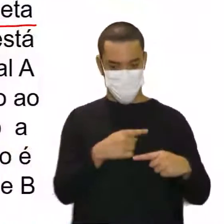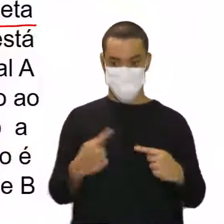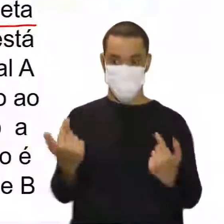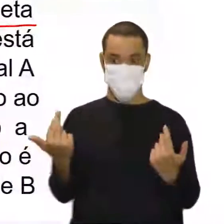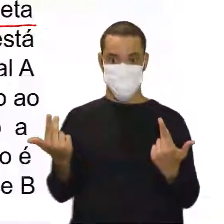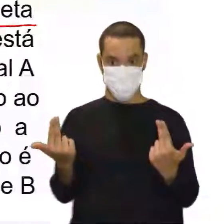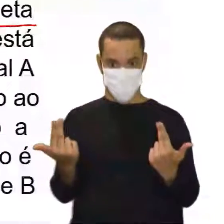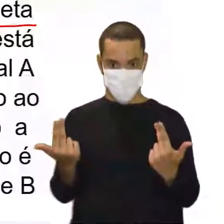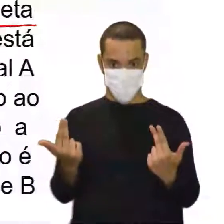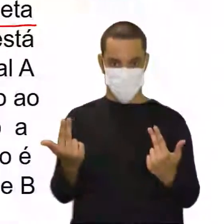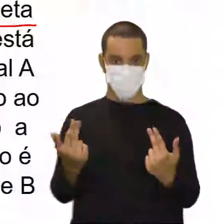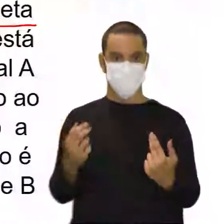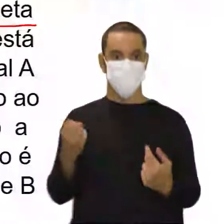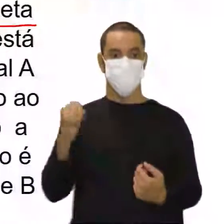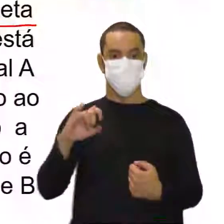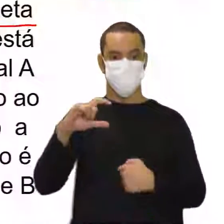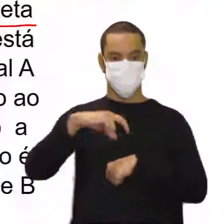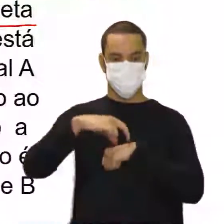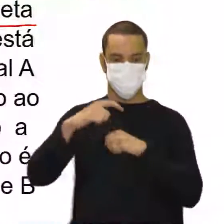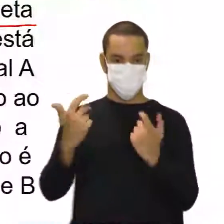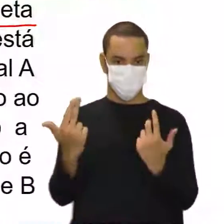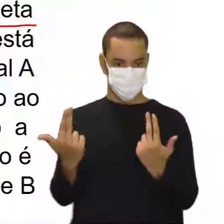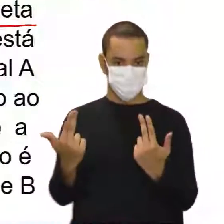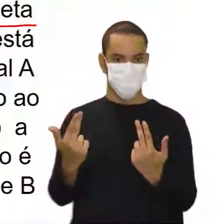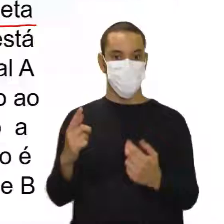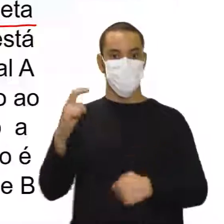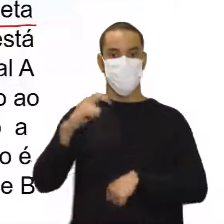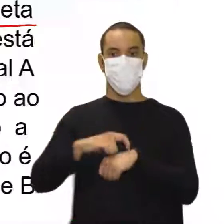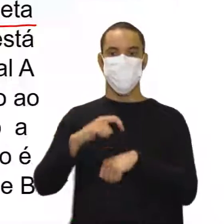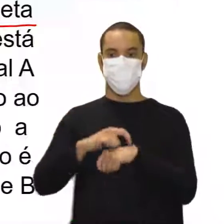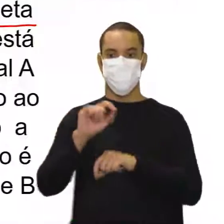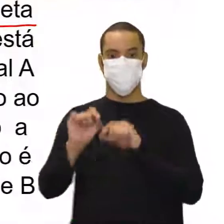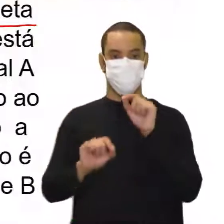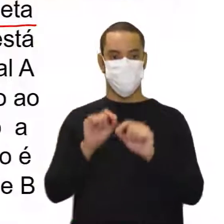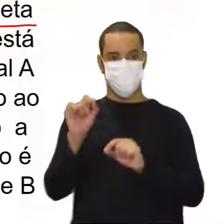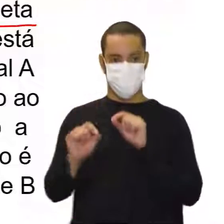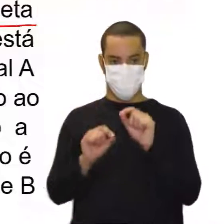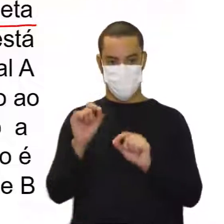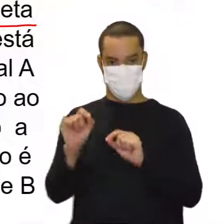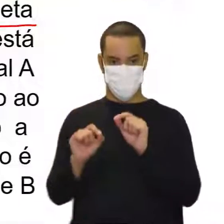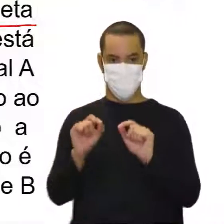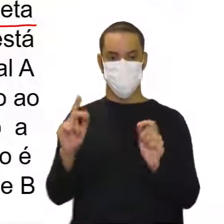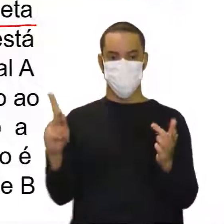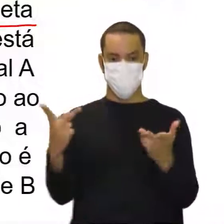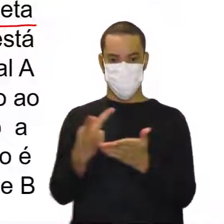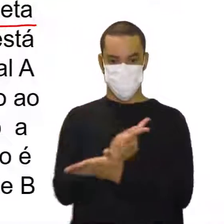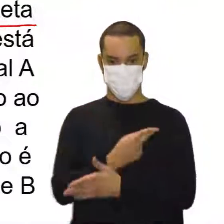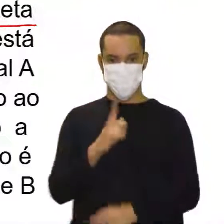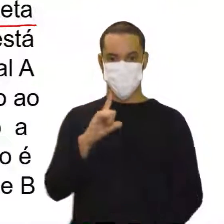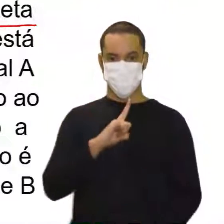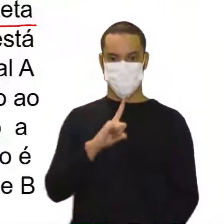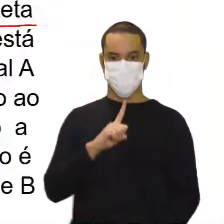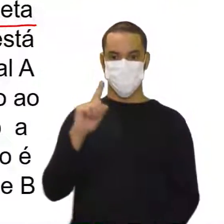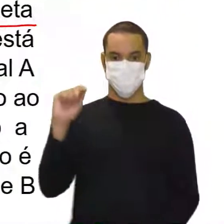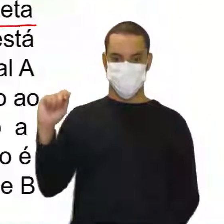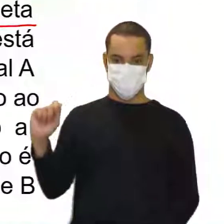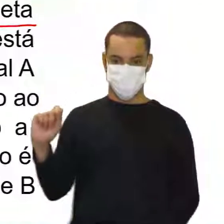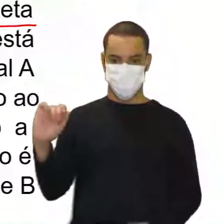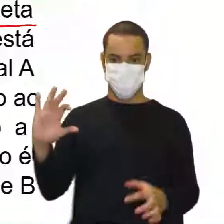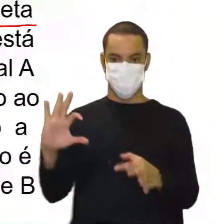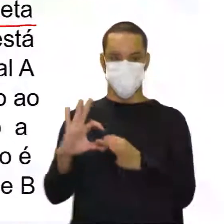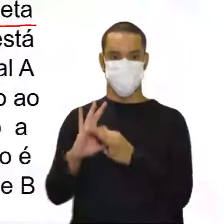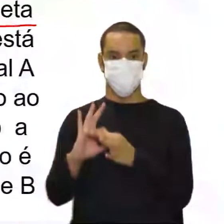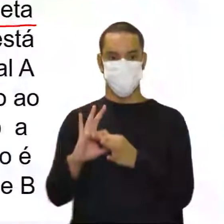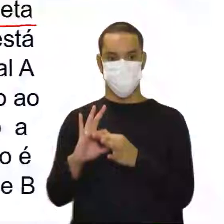quando a plaqueta está em pé, como no momento em que a plaqueta está armada, tendo seu terminal A unido